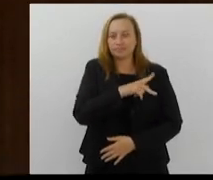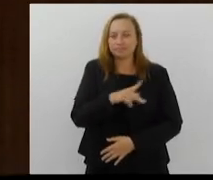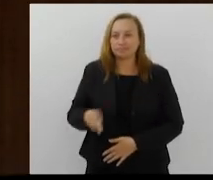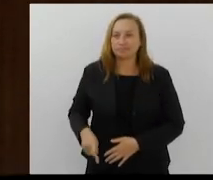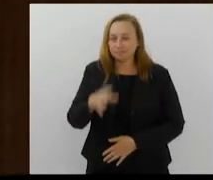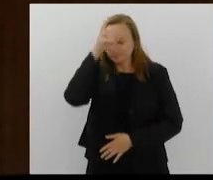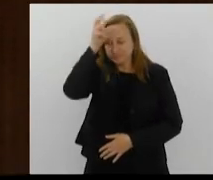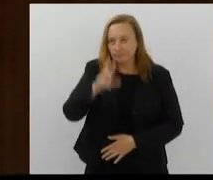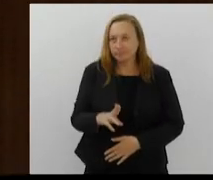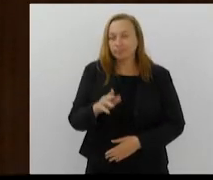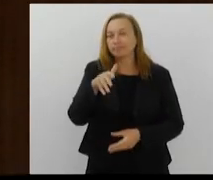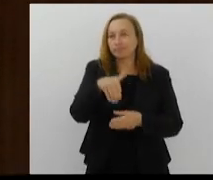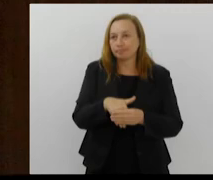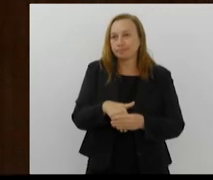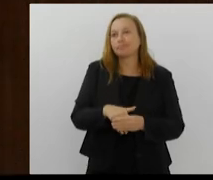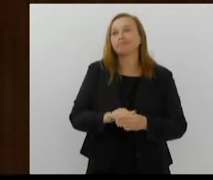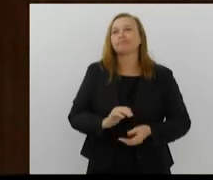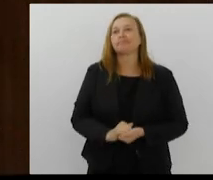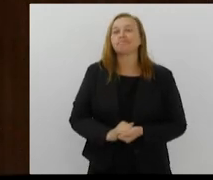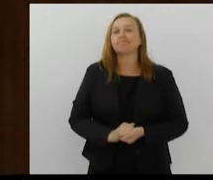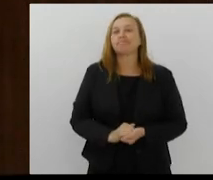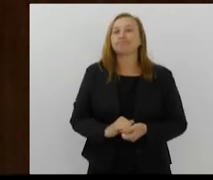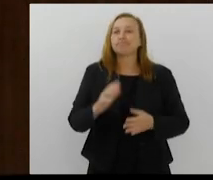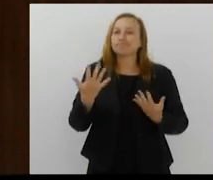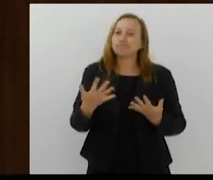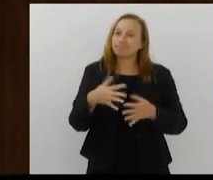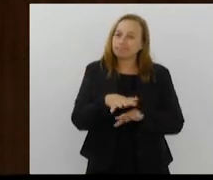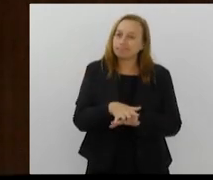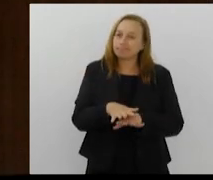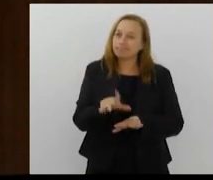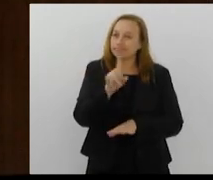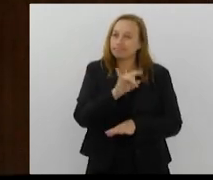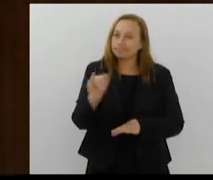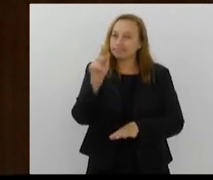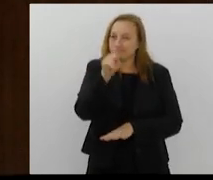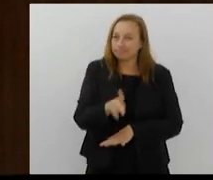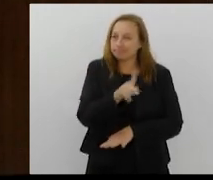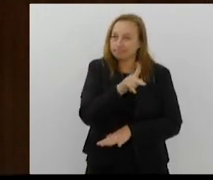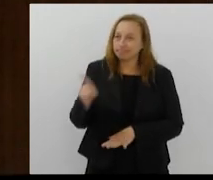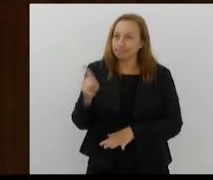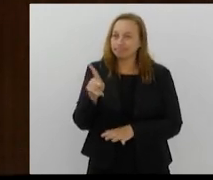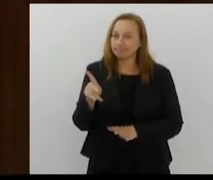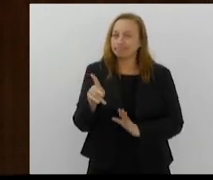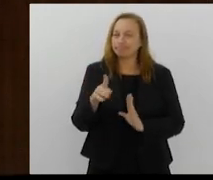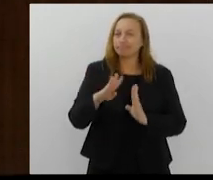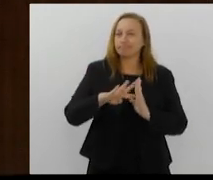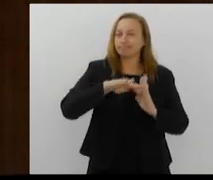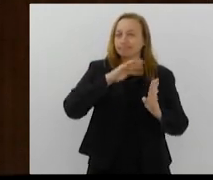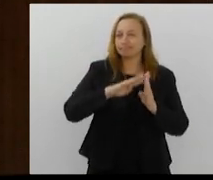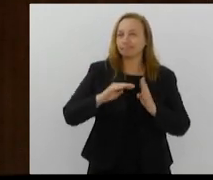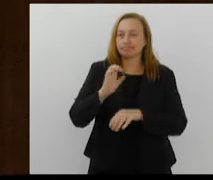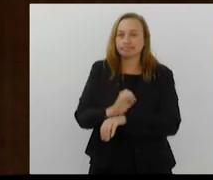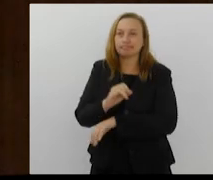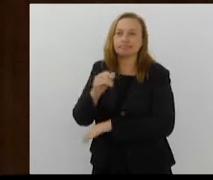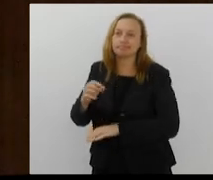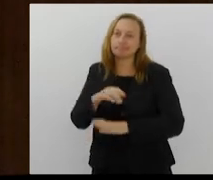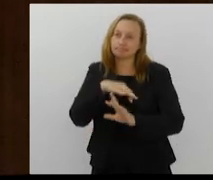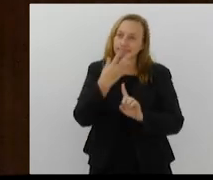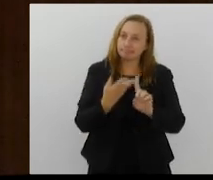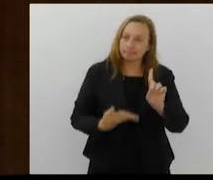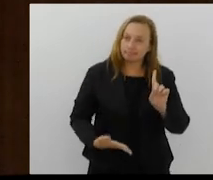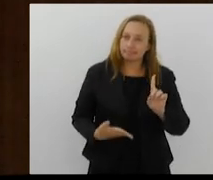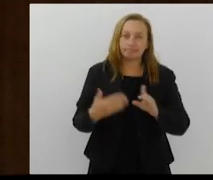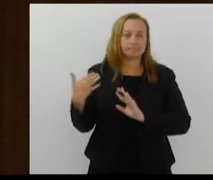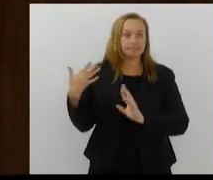votação, pela inclusão no dia do padre no nosso calendário estadual. É uma homenagem,